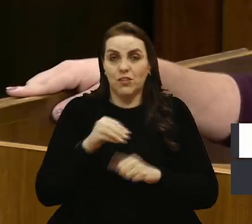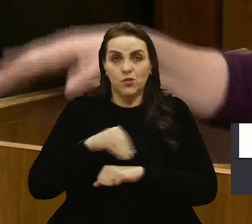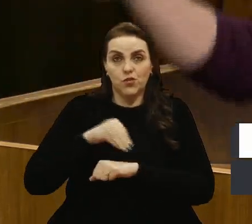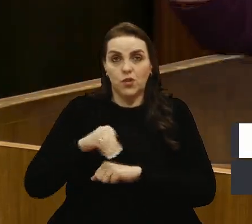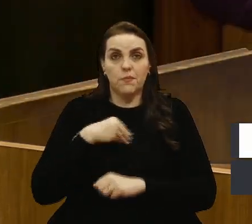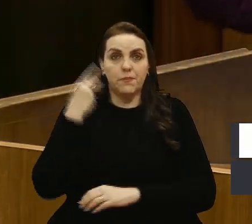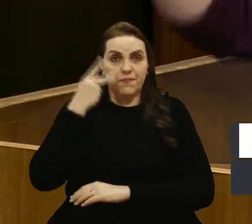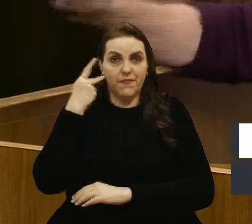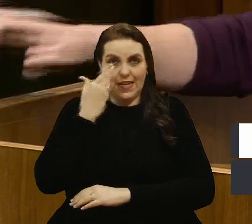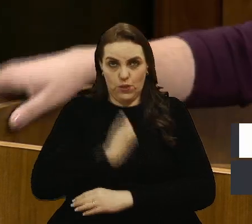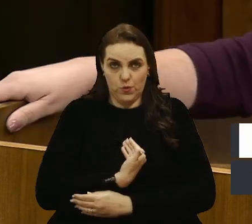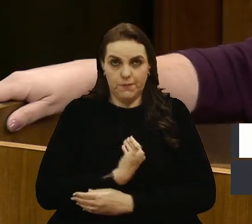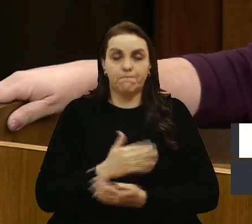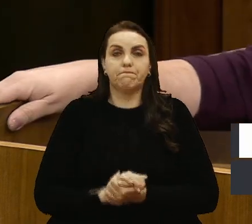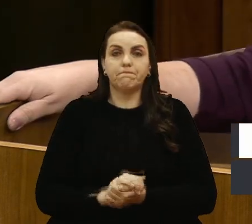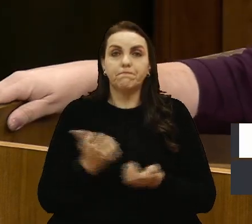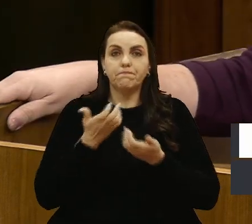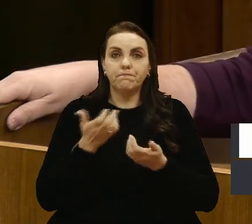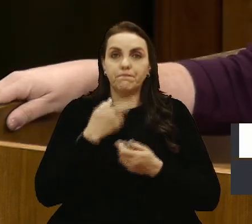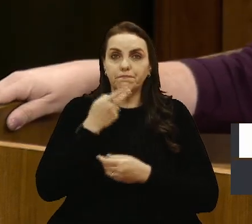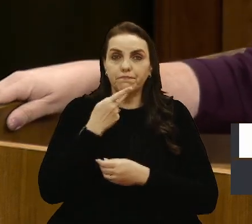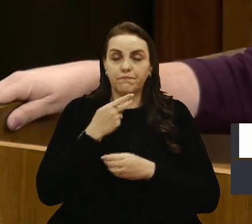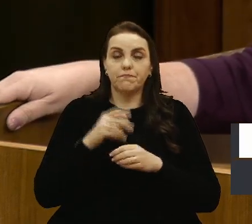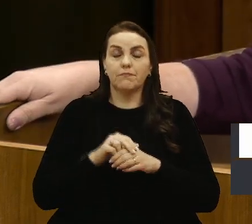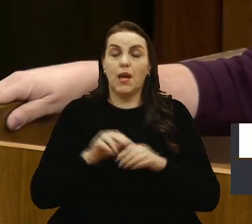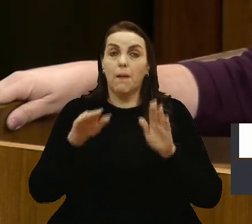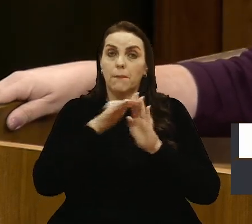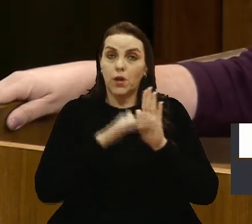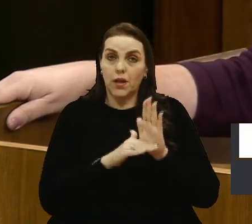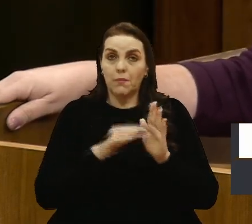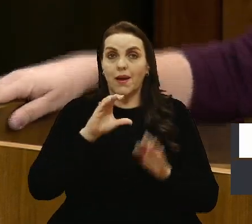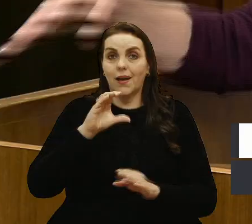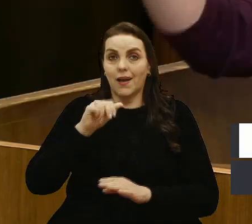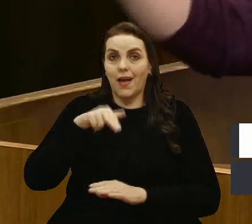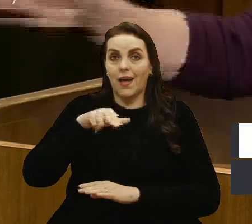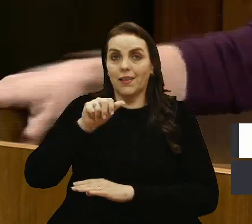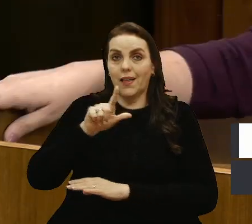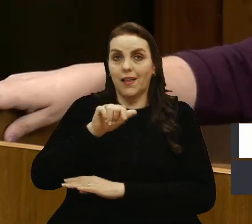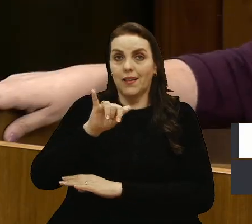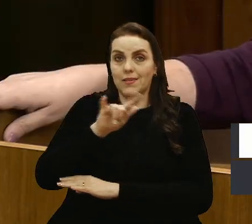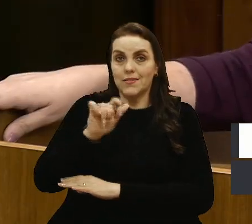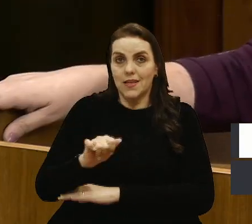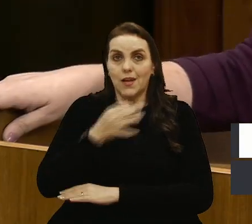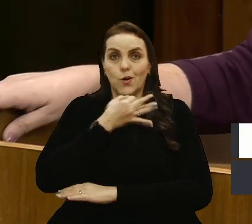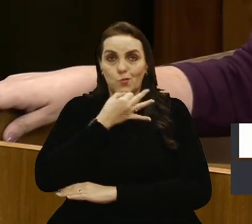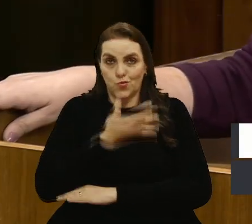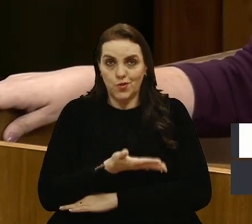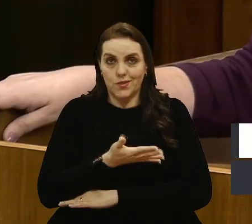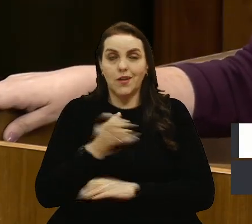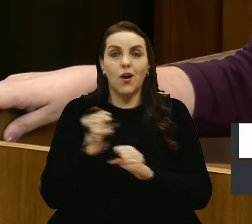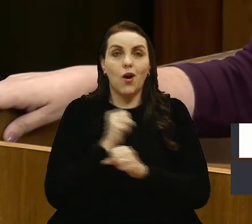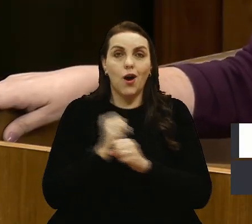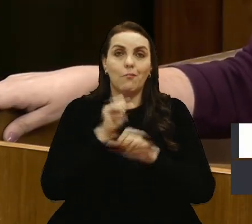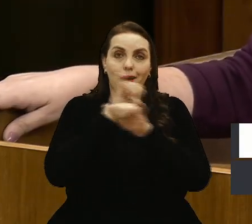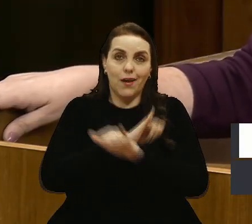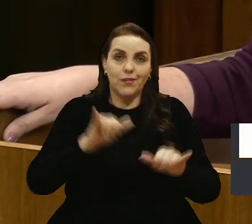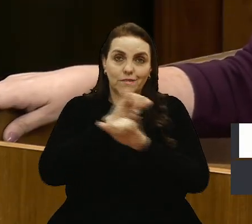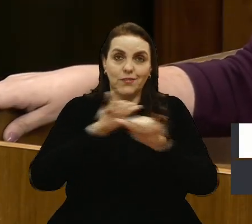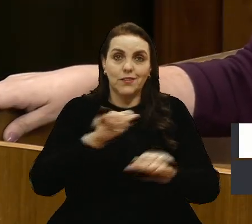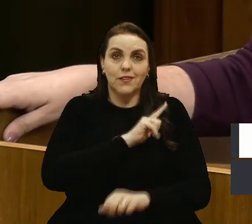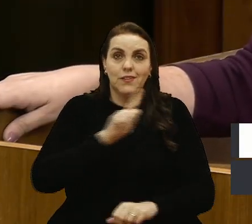vereadora. Agora eu gostaria de falar sobre o Canaliza Caxias, que é mais uma obra que foi anunciada pelo